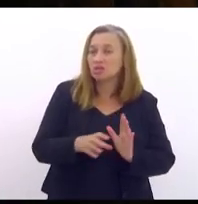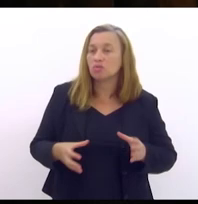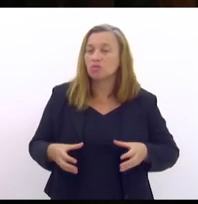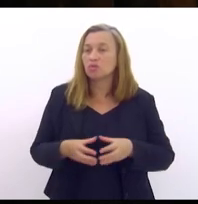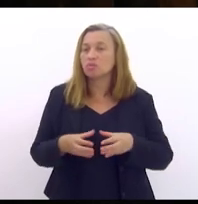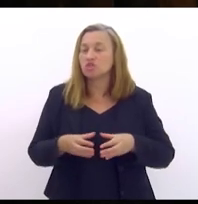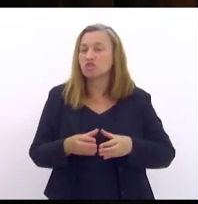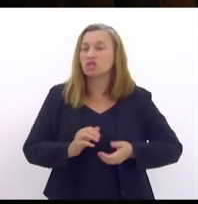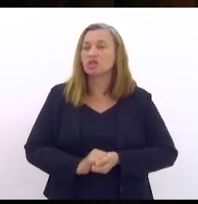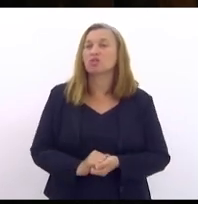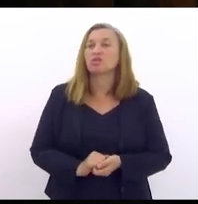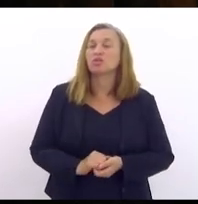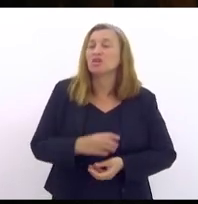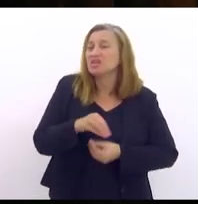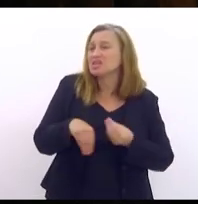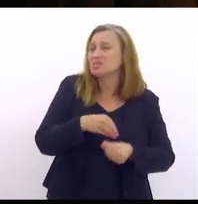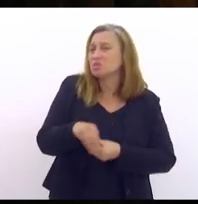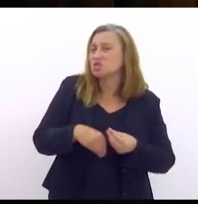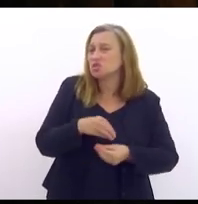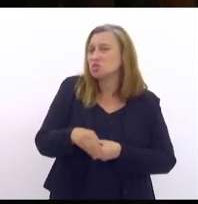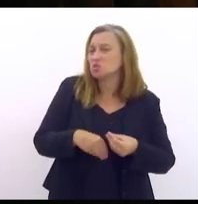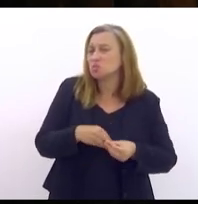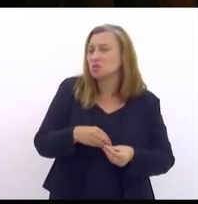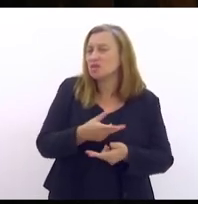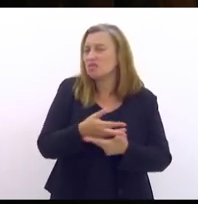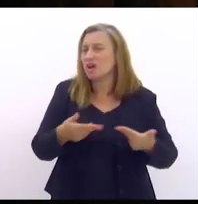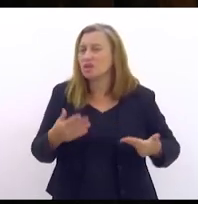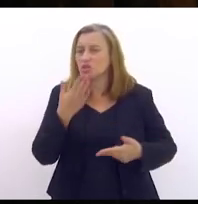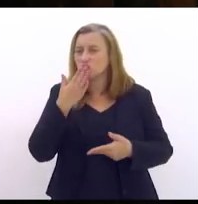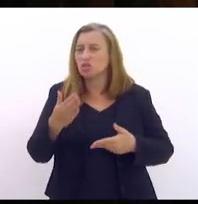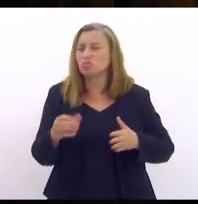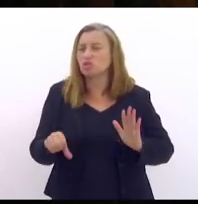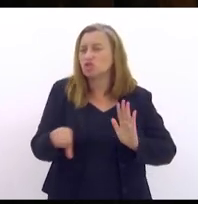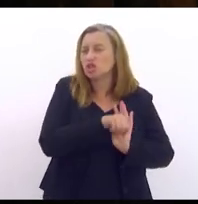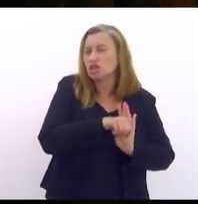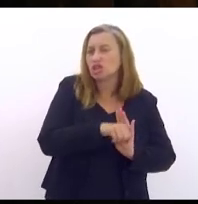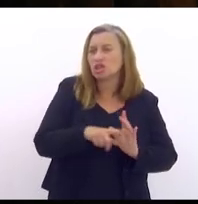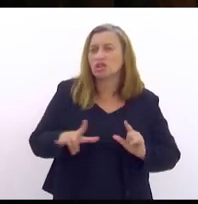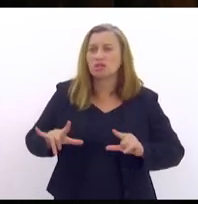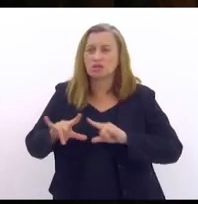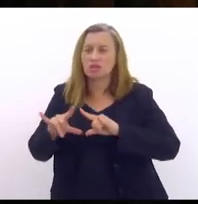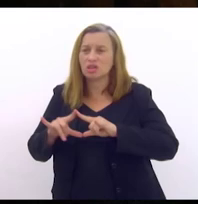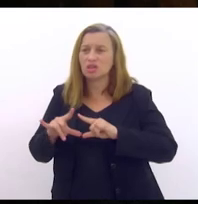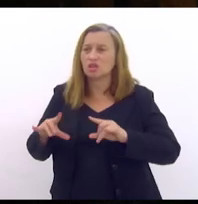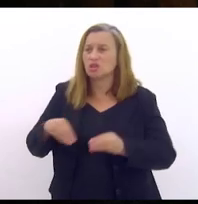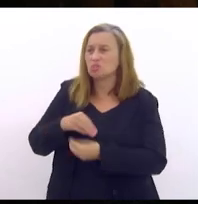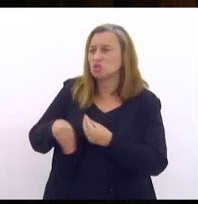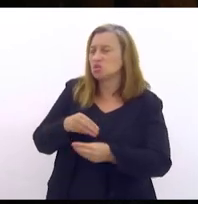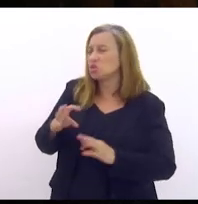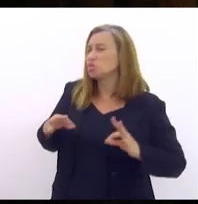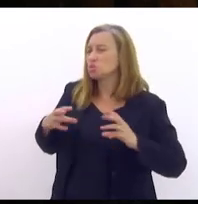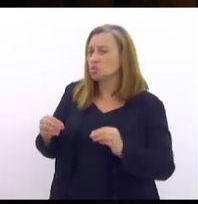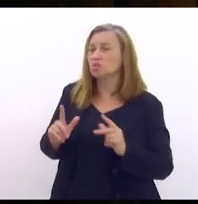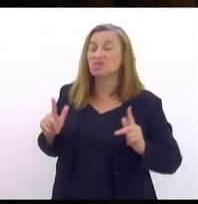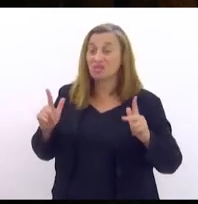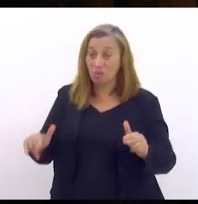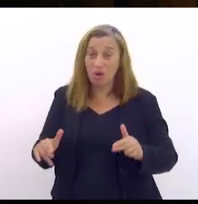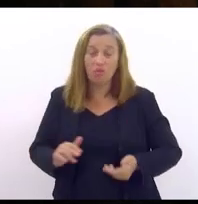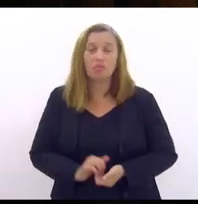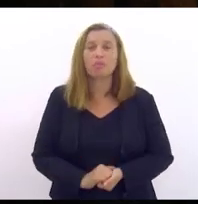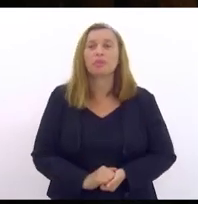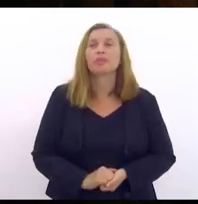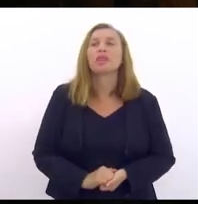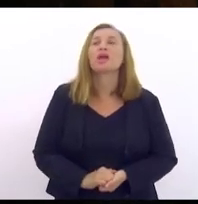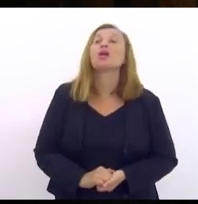se mistura facções do tráfico com facções de milicianos, mas são todos farinha do mesmo saco, são todos crime organizado